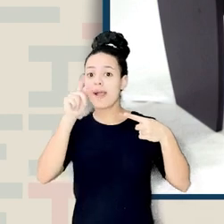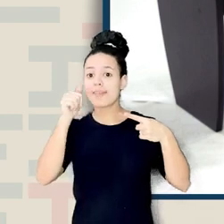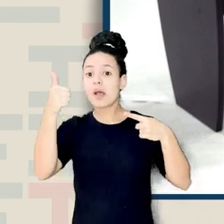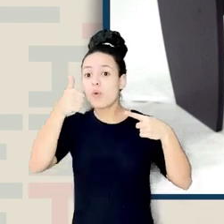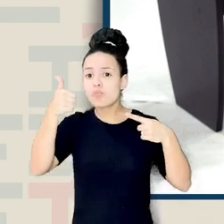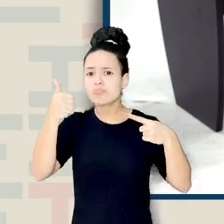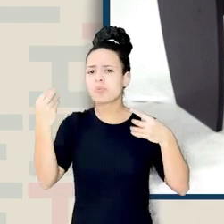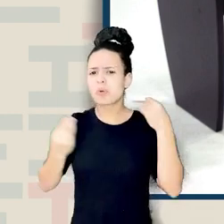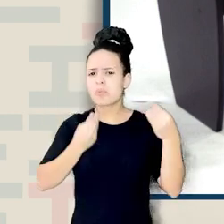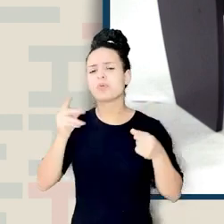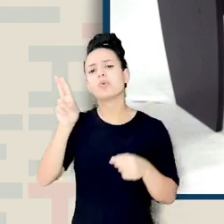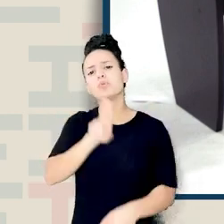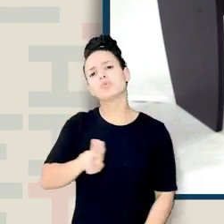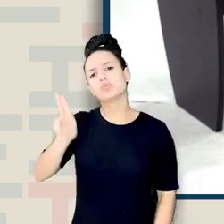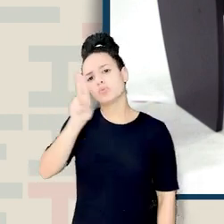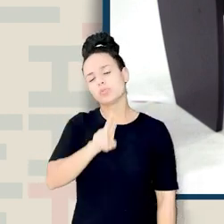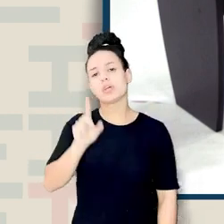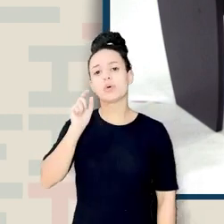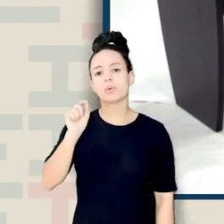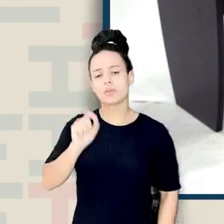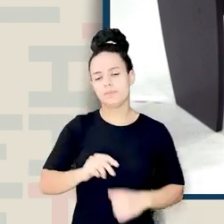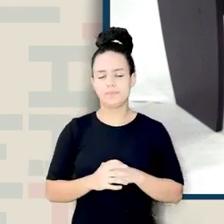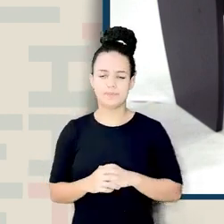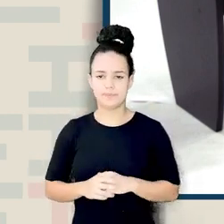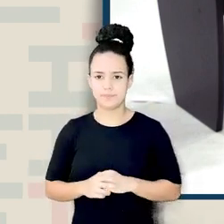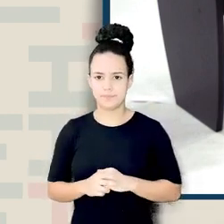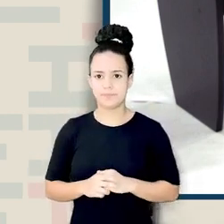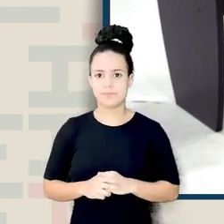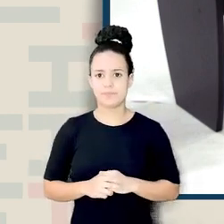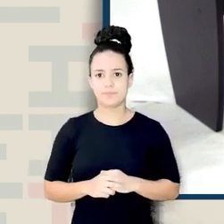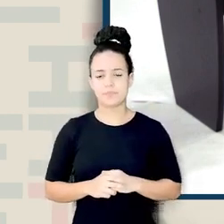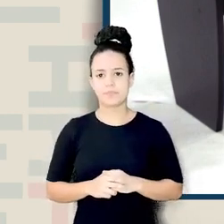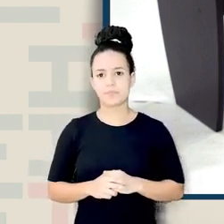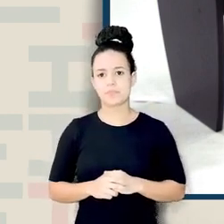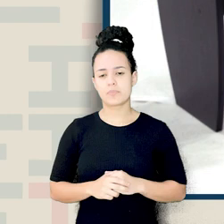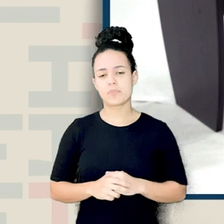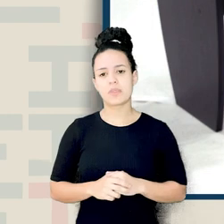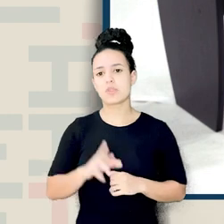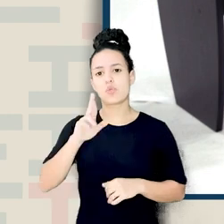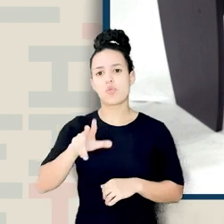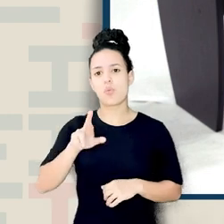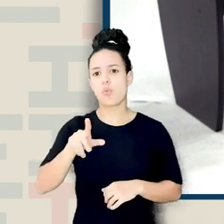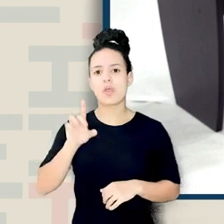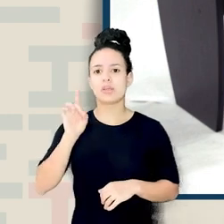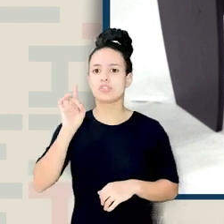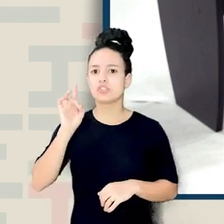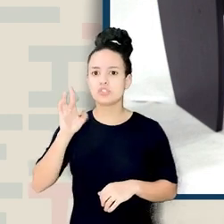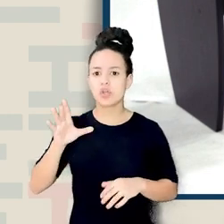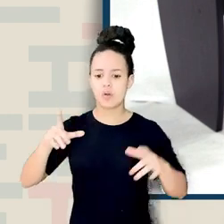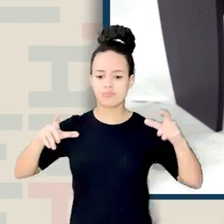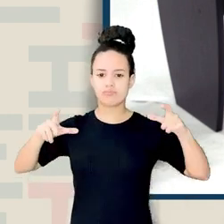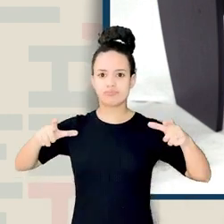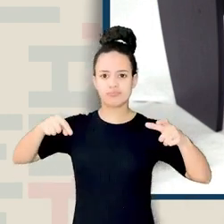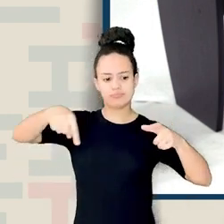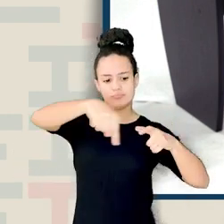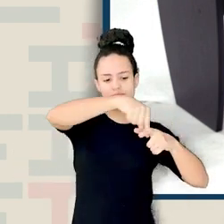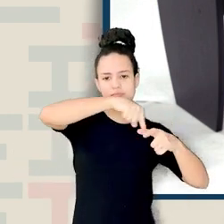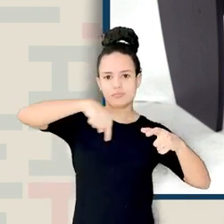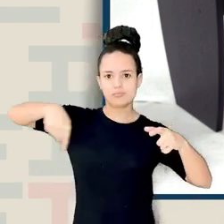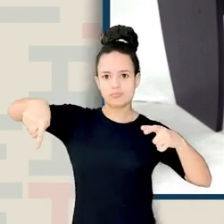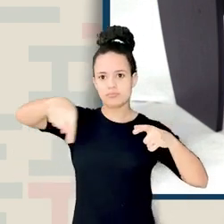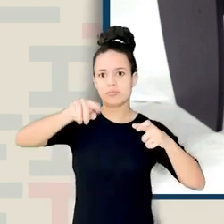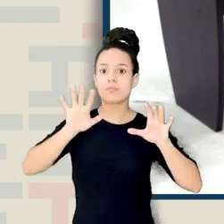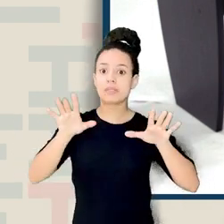utilizando da manulação dessas, sem ser apenas só no aro, mas também no toque da